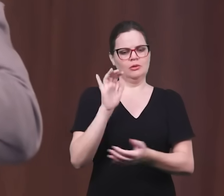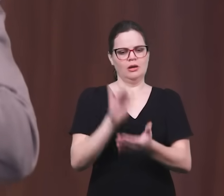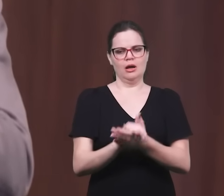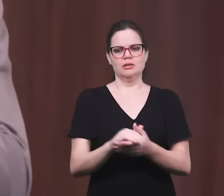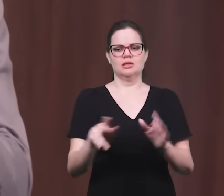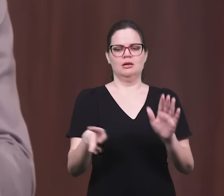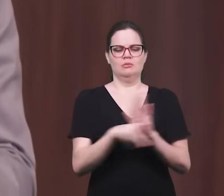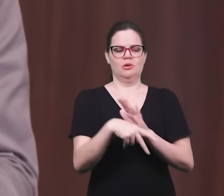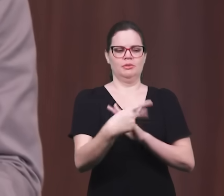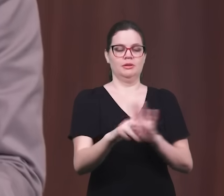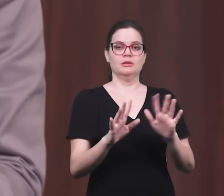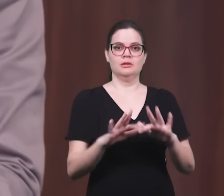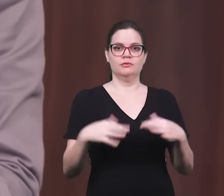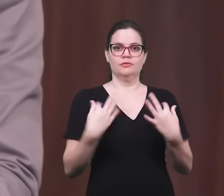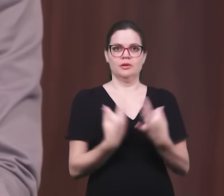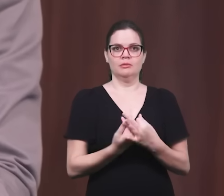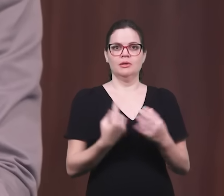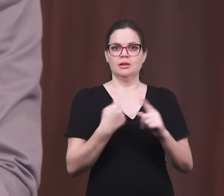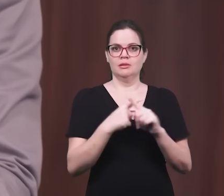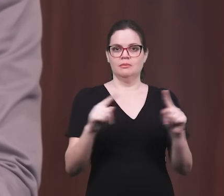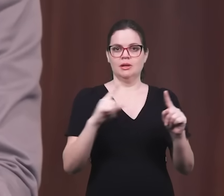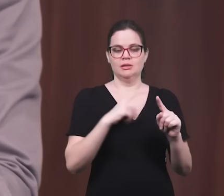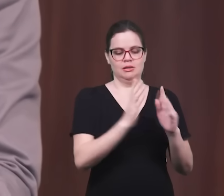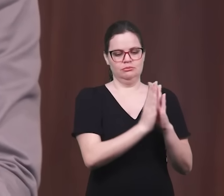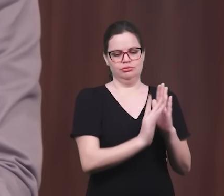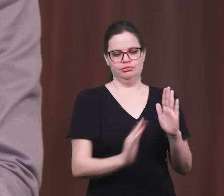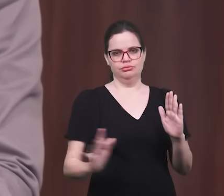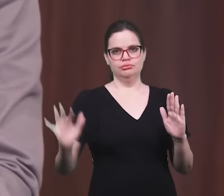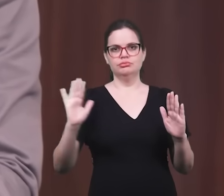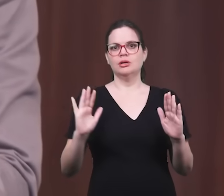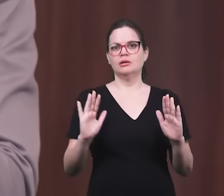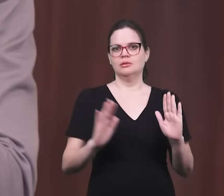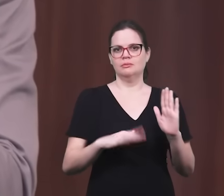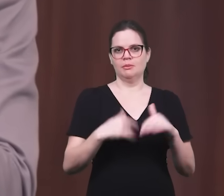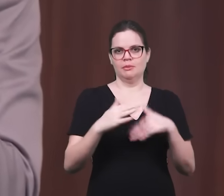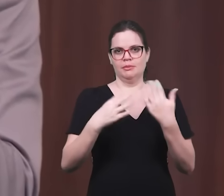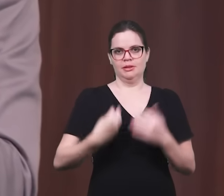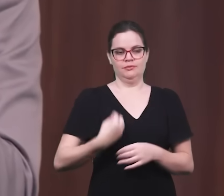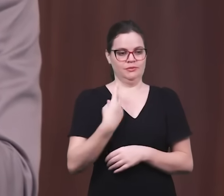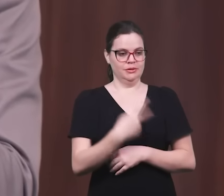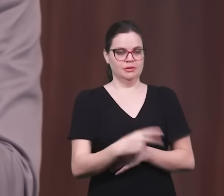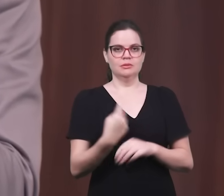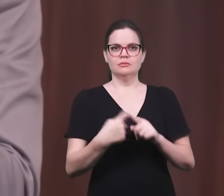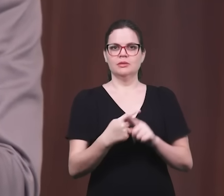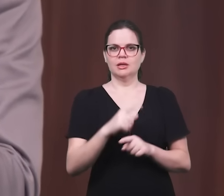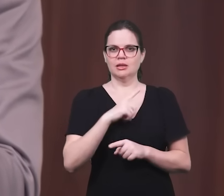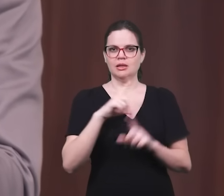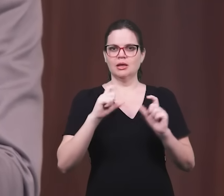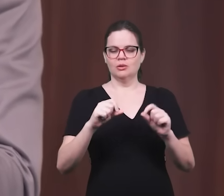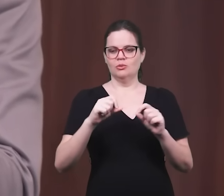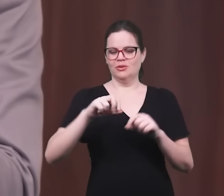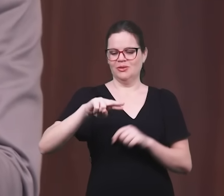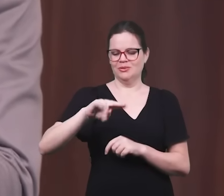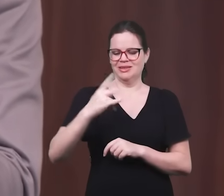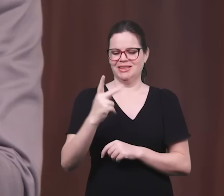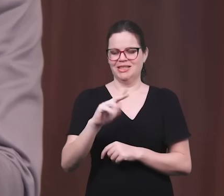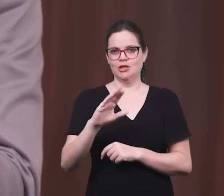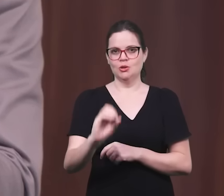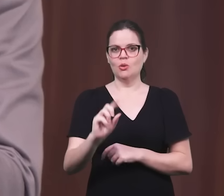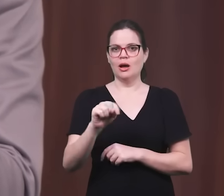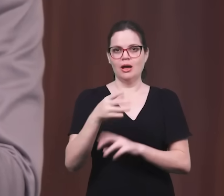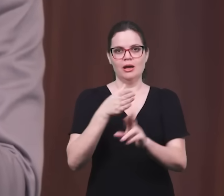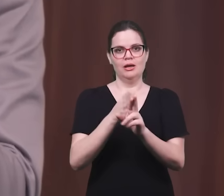próprios ninhos. Mas durante toda a fase de desenvolvimento, o fato de ter um ninho, que o ninho é uma